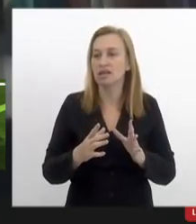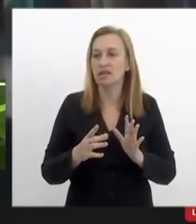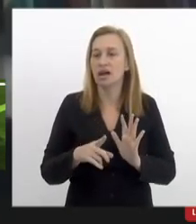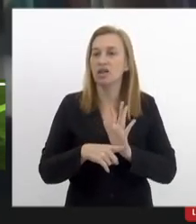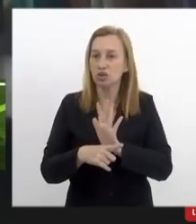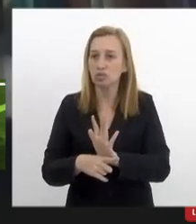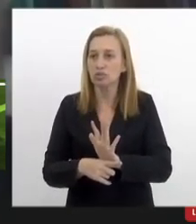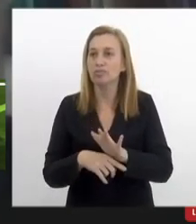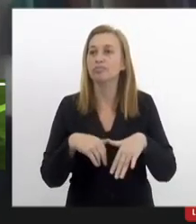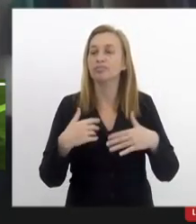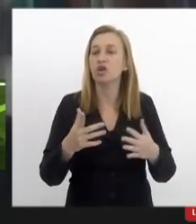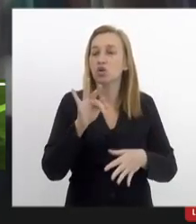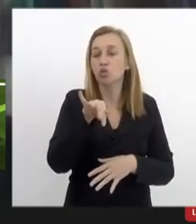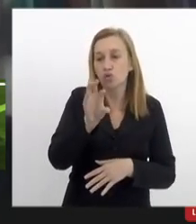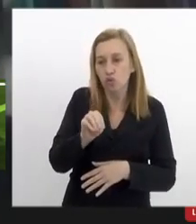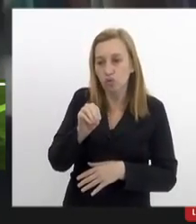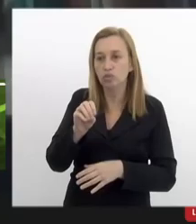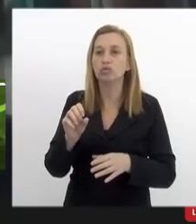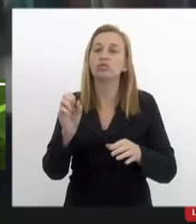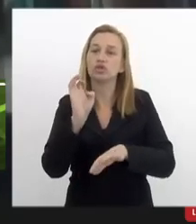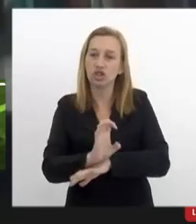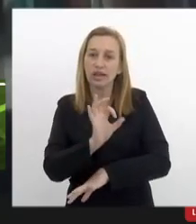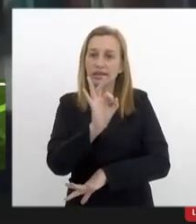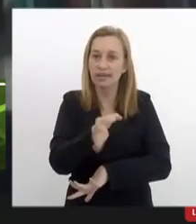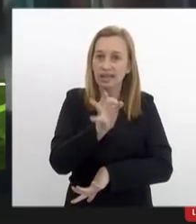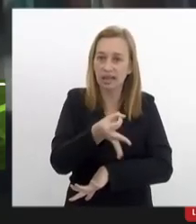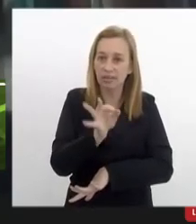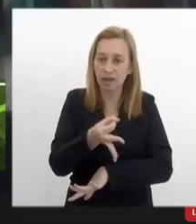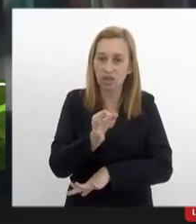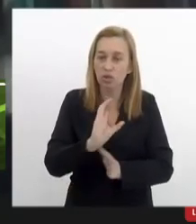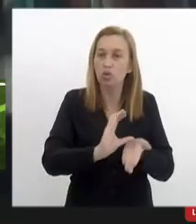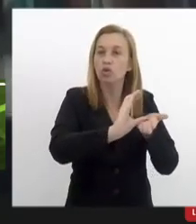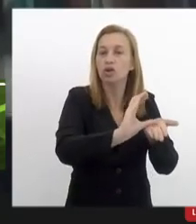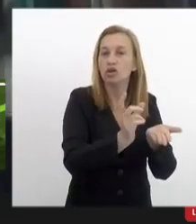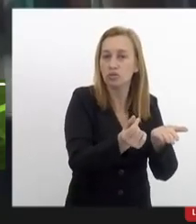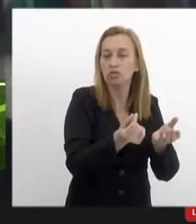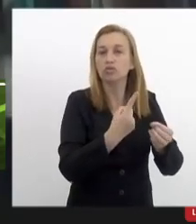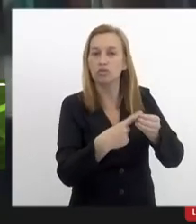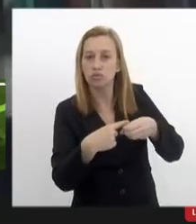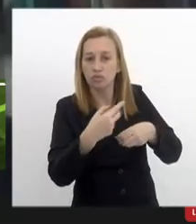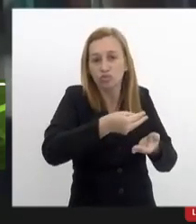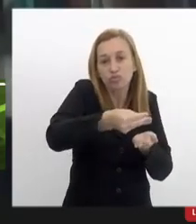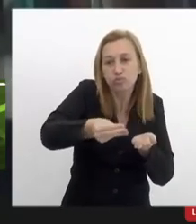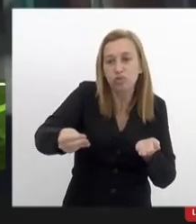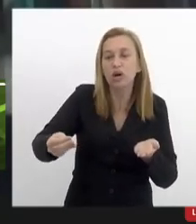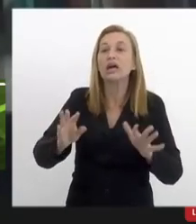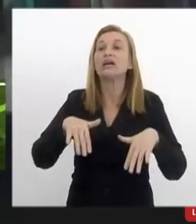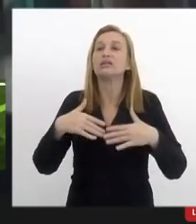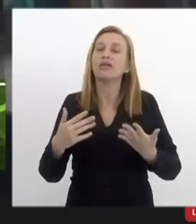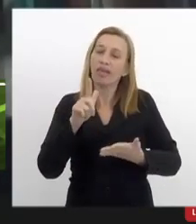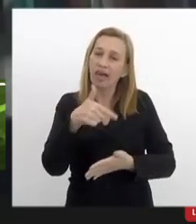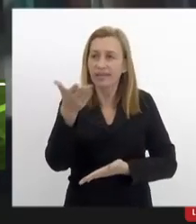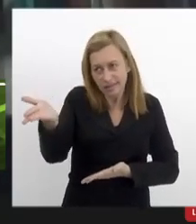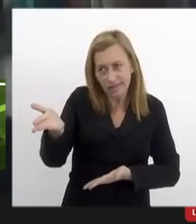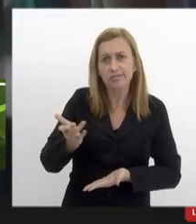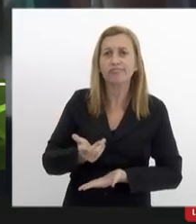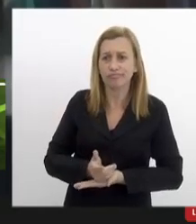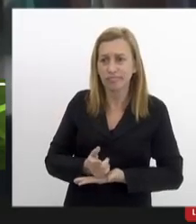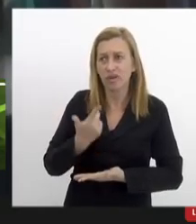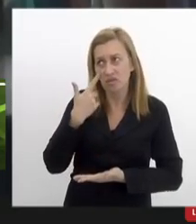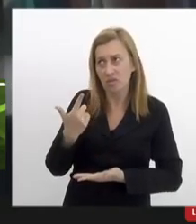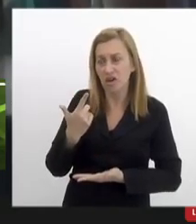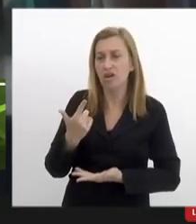Né? Fundo do Estado, exatamente para os fundos municipais. Quer dizer, é isso aí. Onde